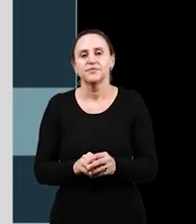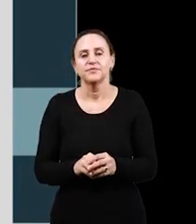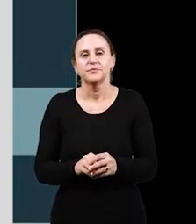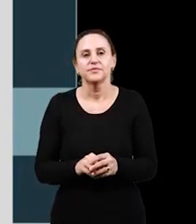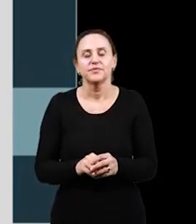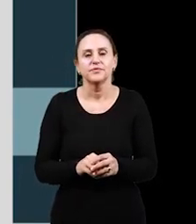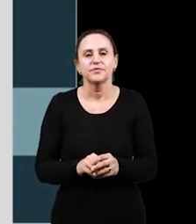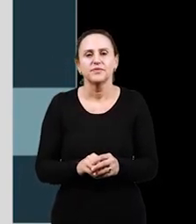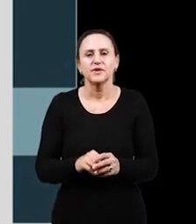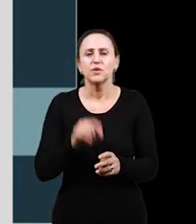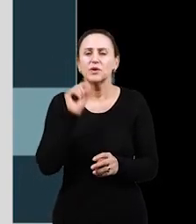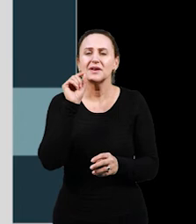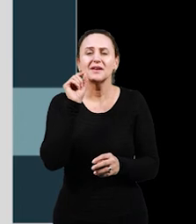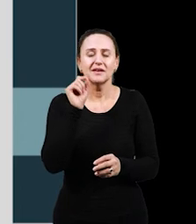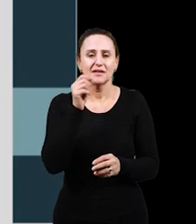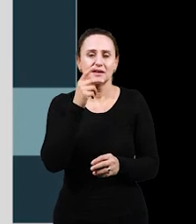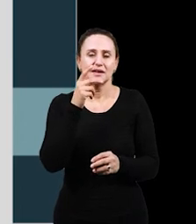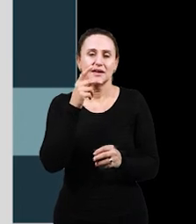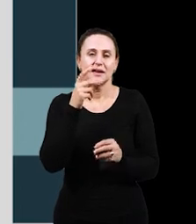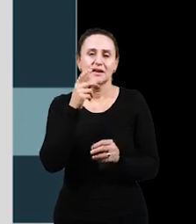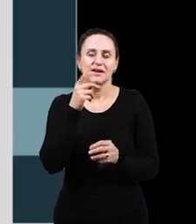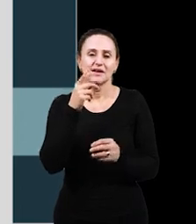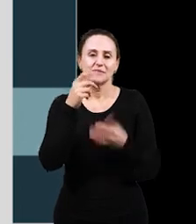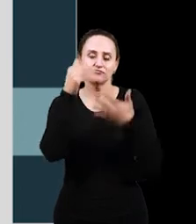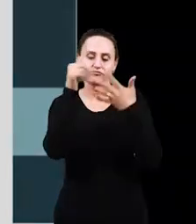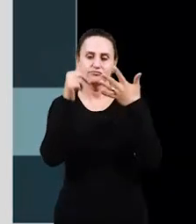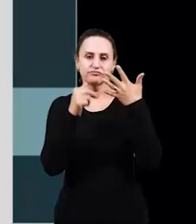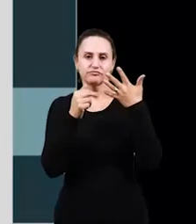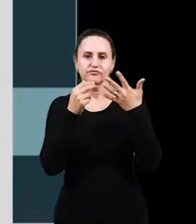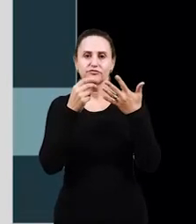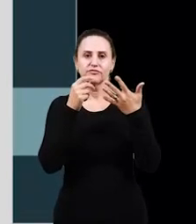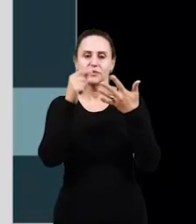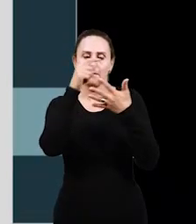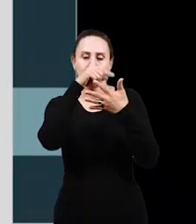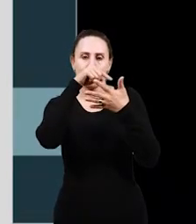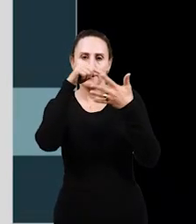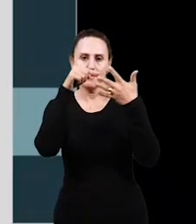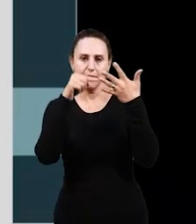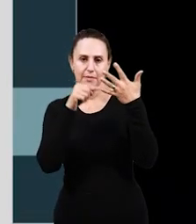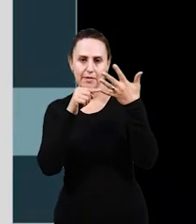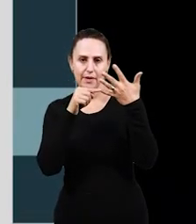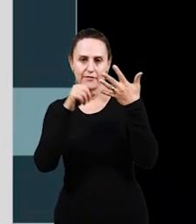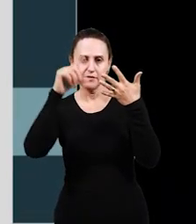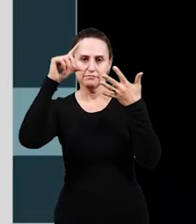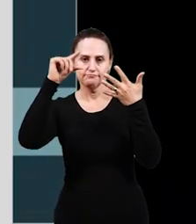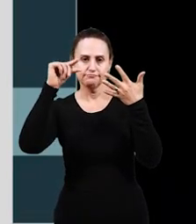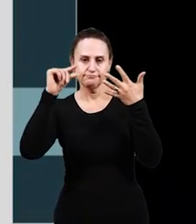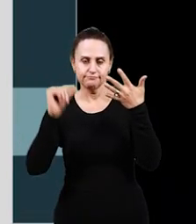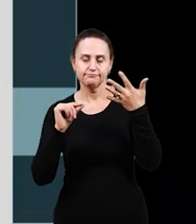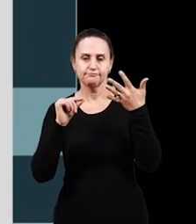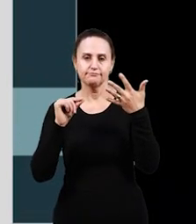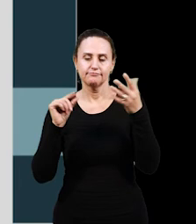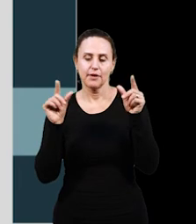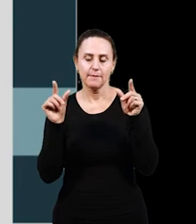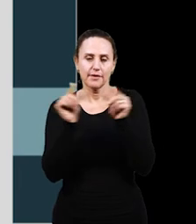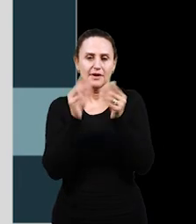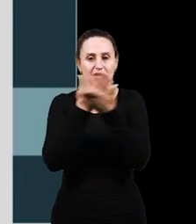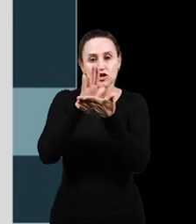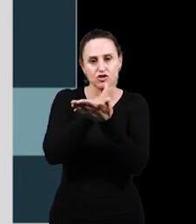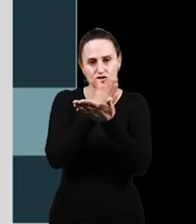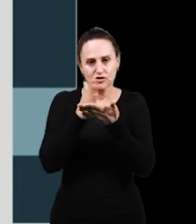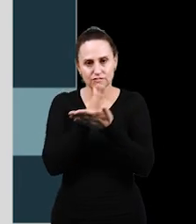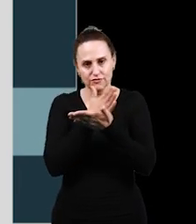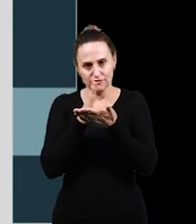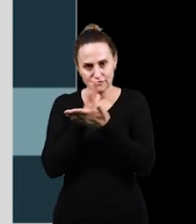disse distribucionalismo Fazia era ir decompondo a frase né então da frase de